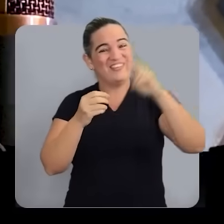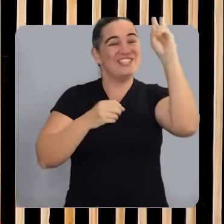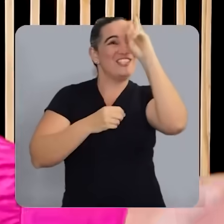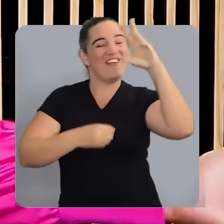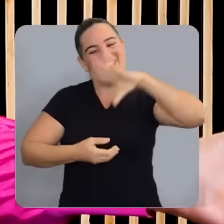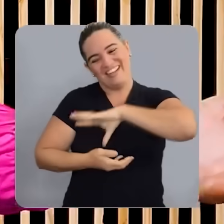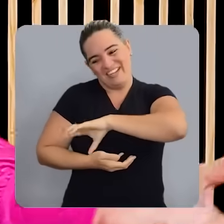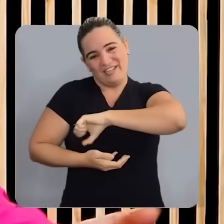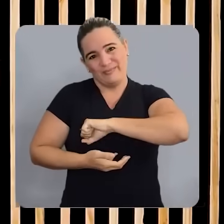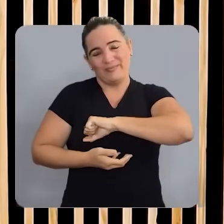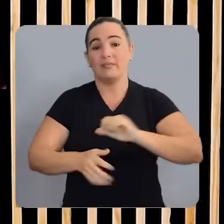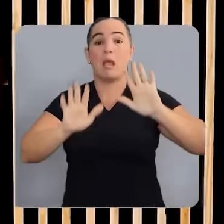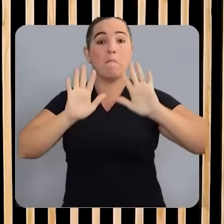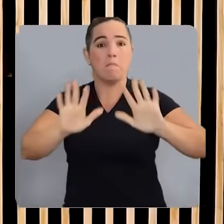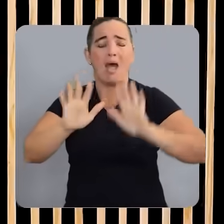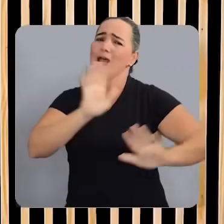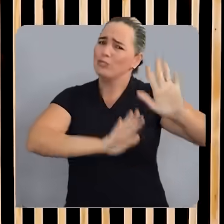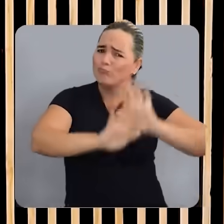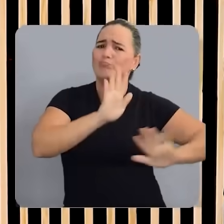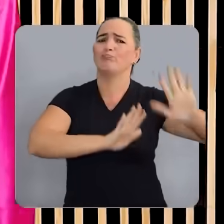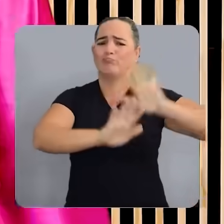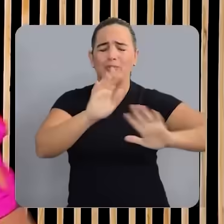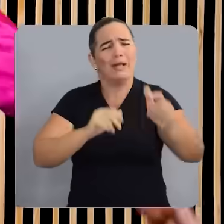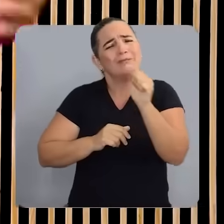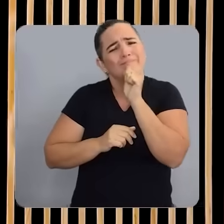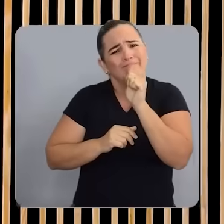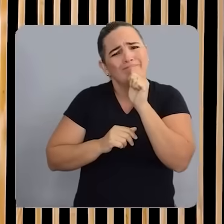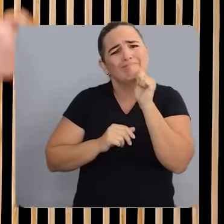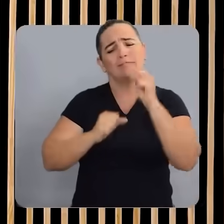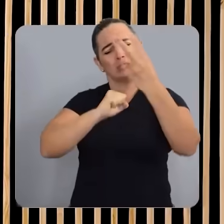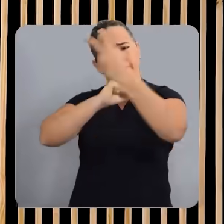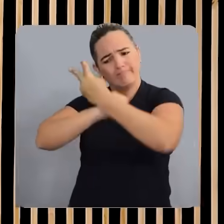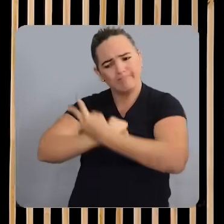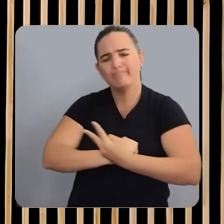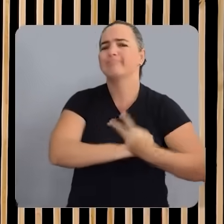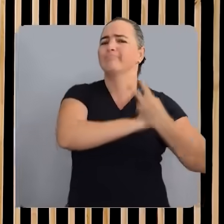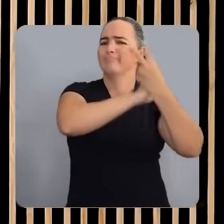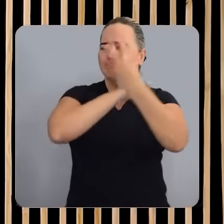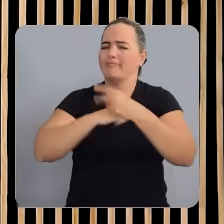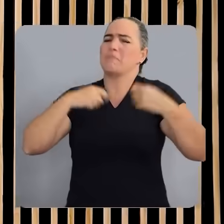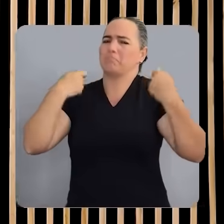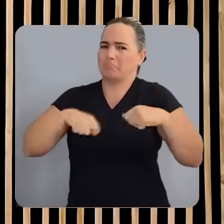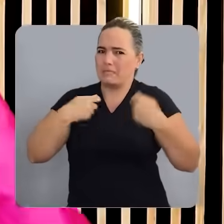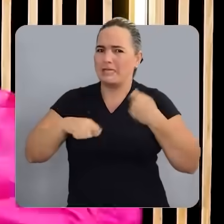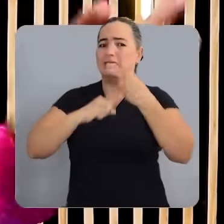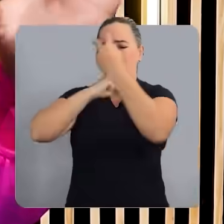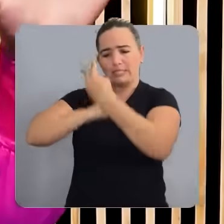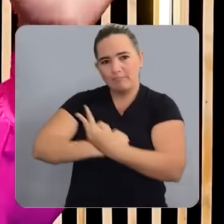amor. Ainda tá pegando amor, eu sigo me cuidando.